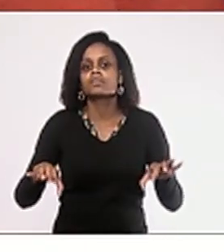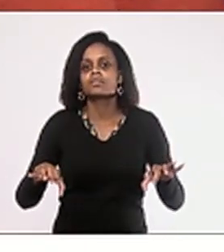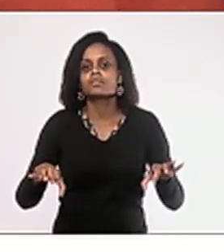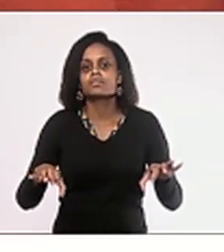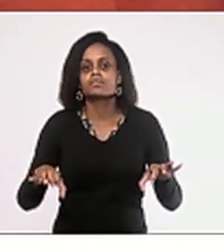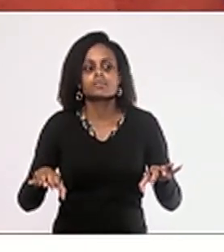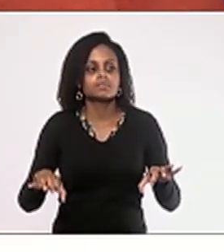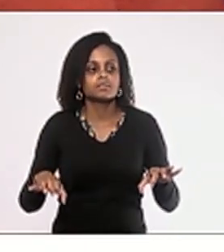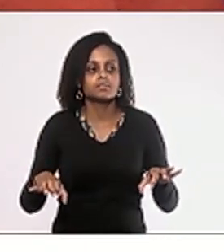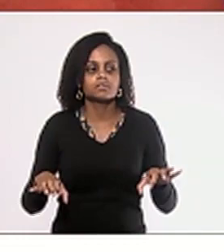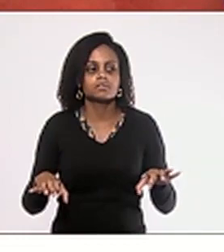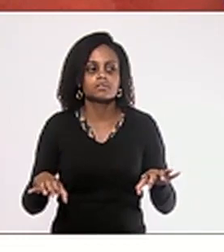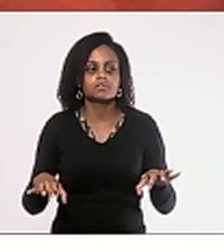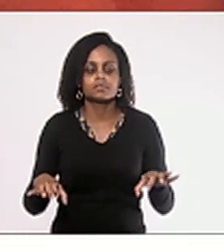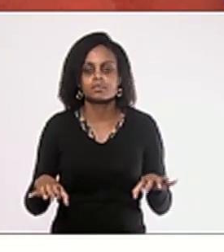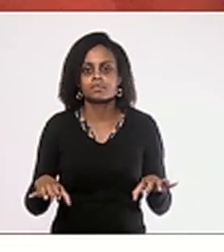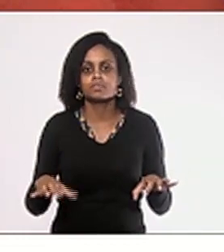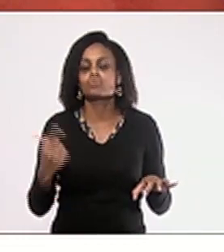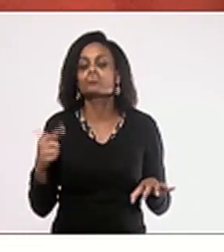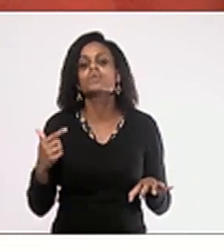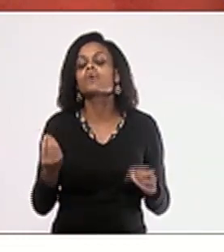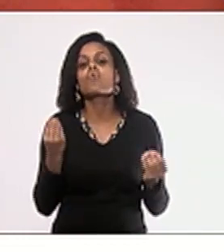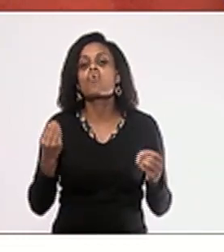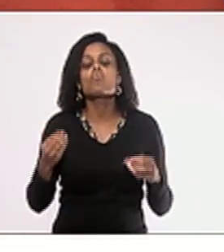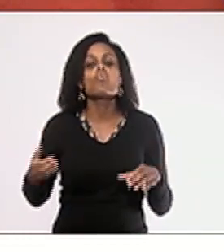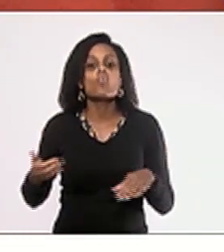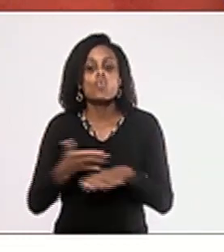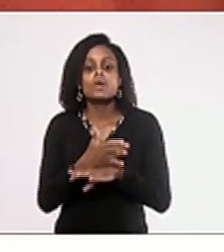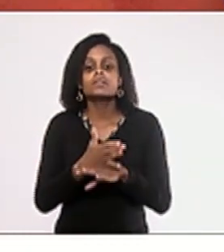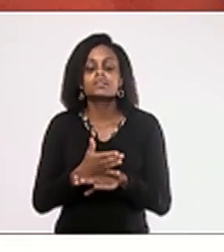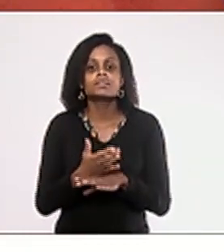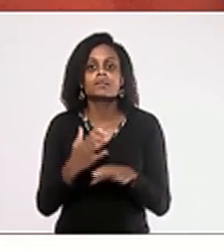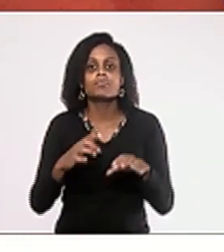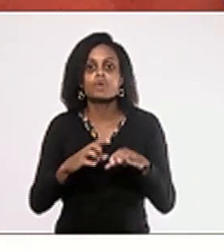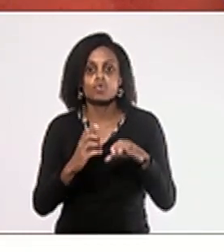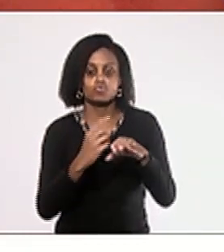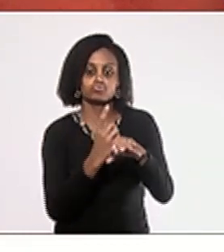reservatórios, enfim, pelas casas. Não tem como entrar pelo distribuidor.